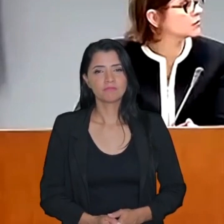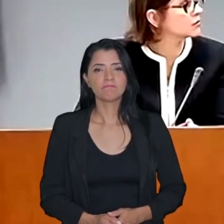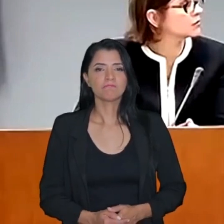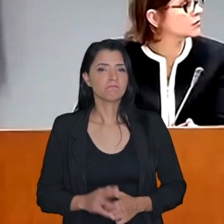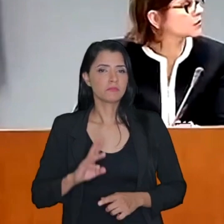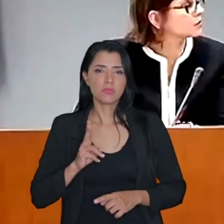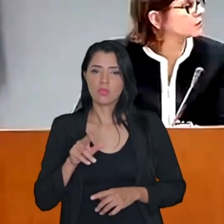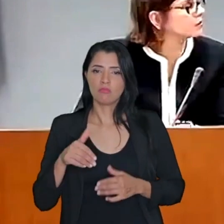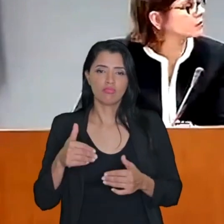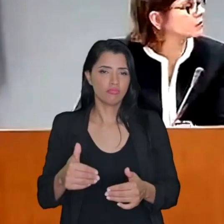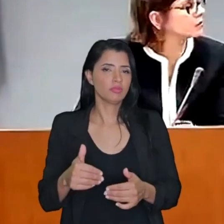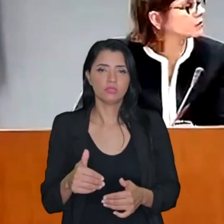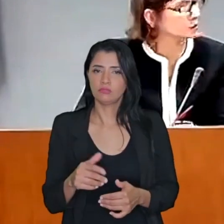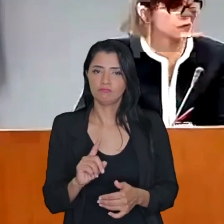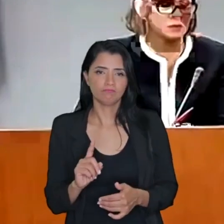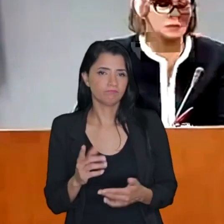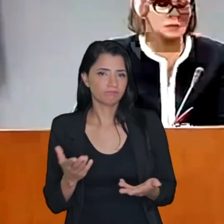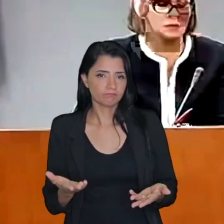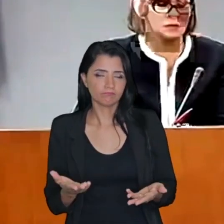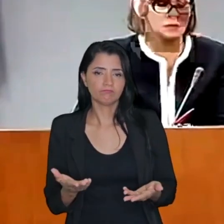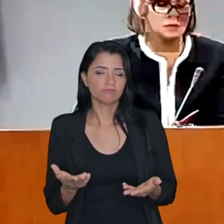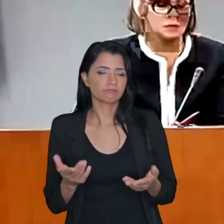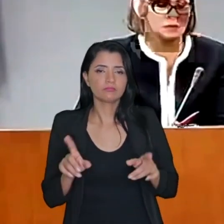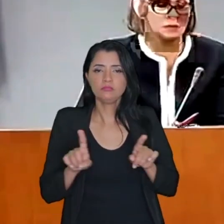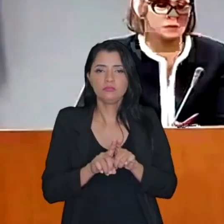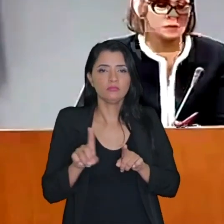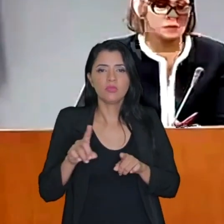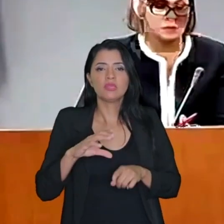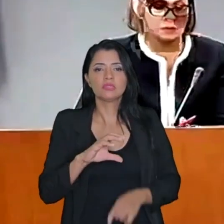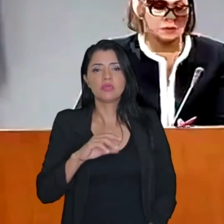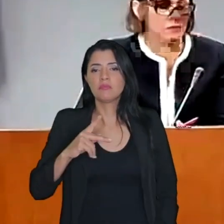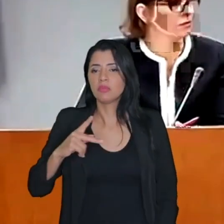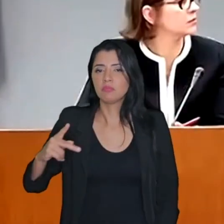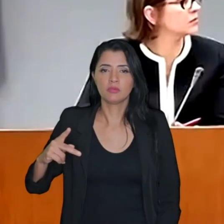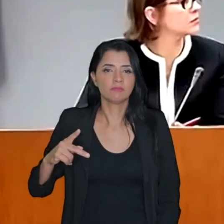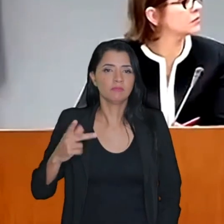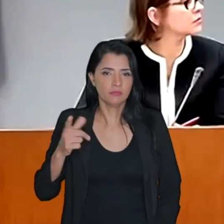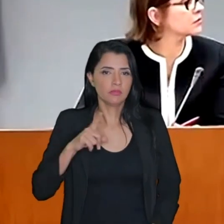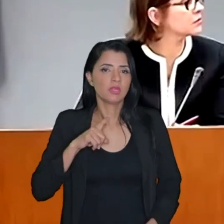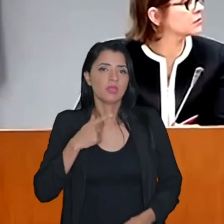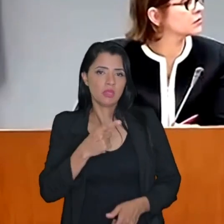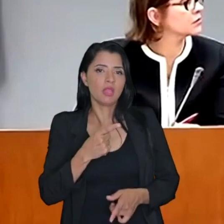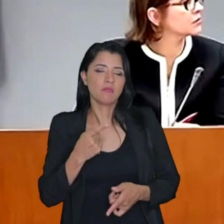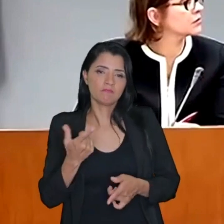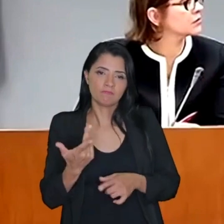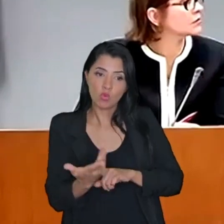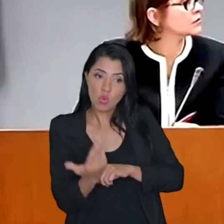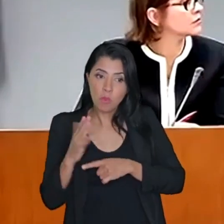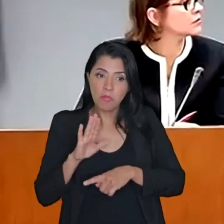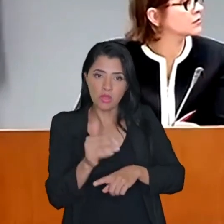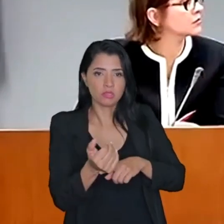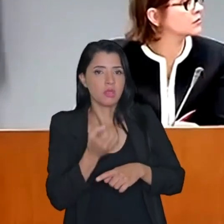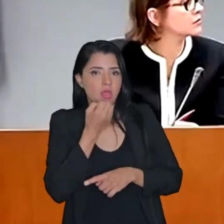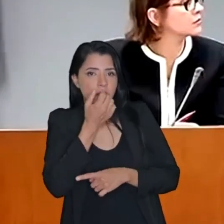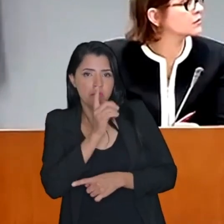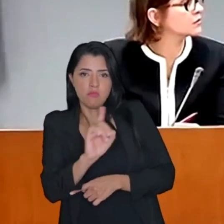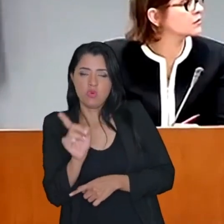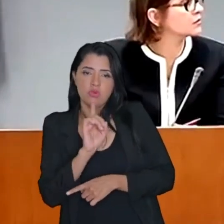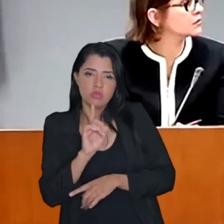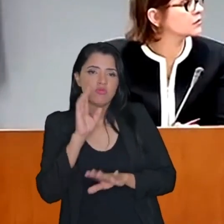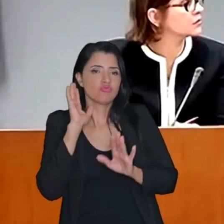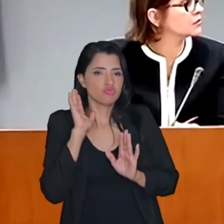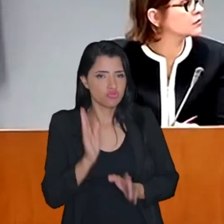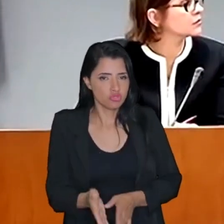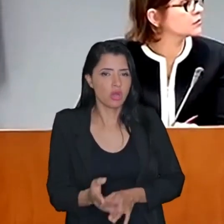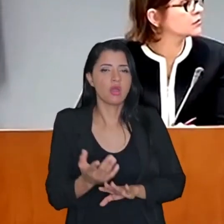foi para frente. Nem o CPP, que tem uma parte de cooperação, não é boa.